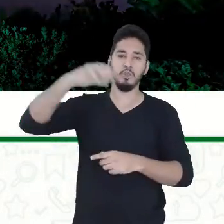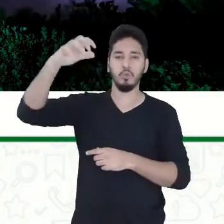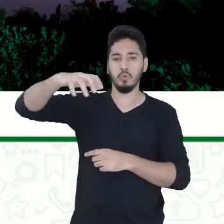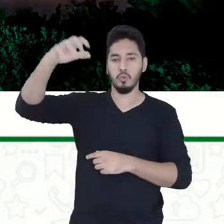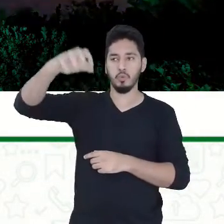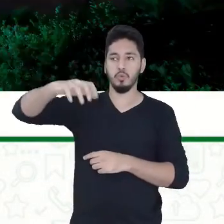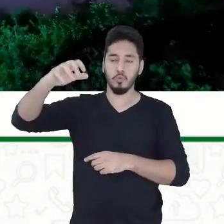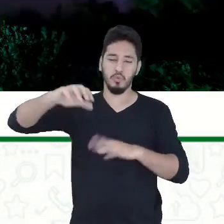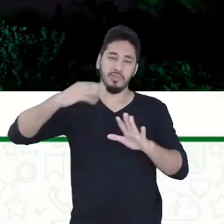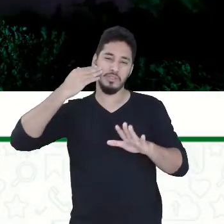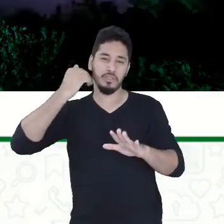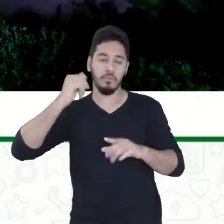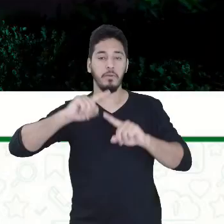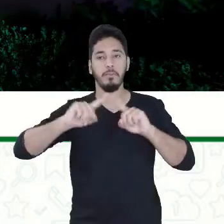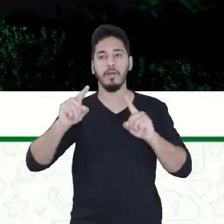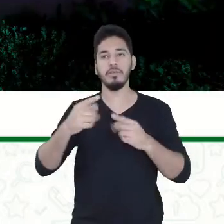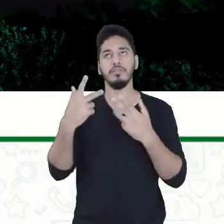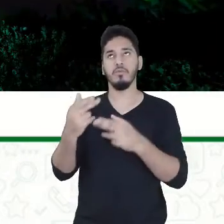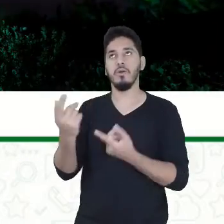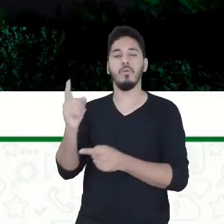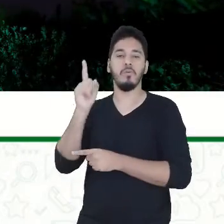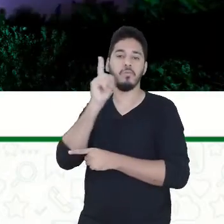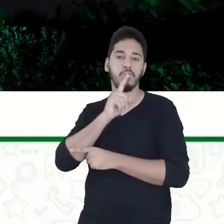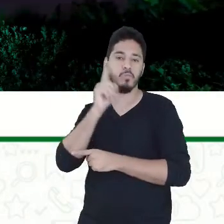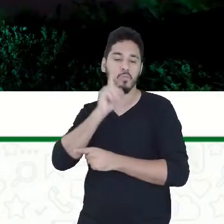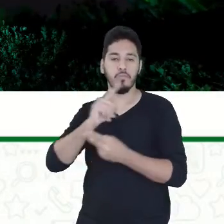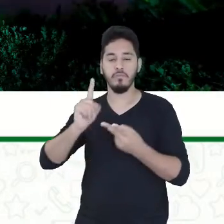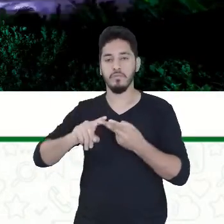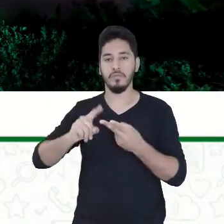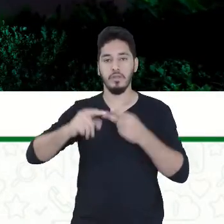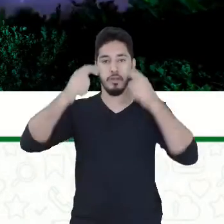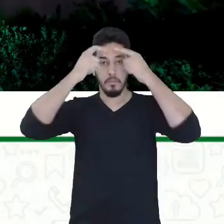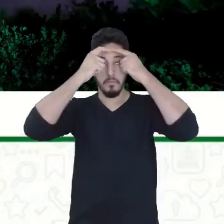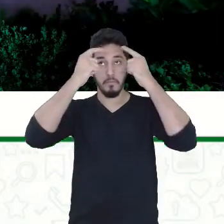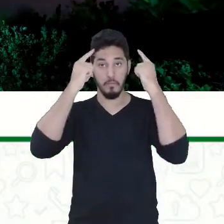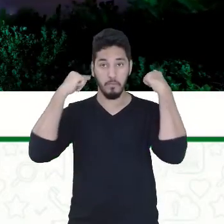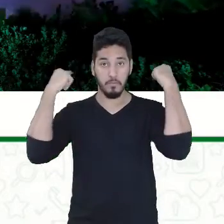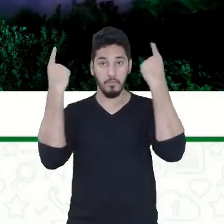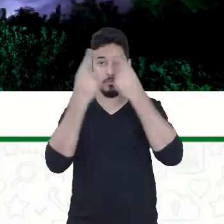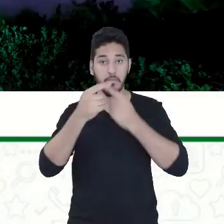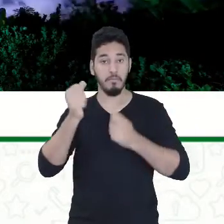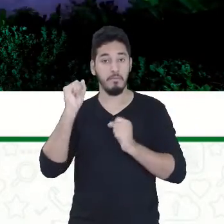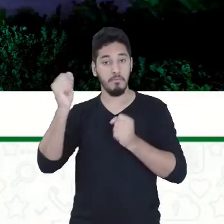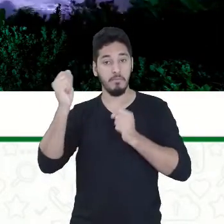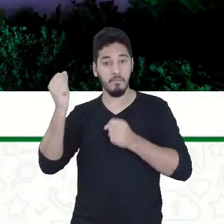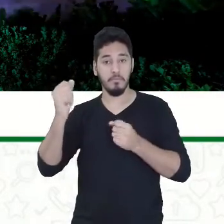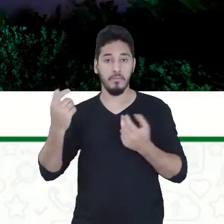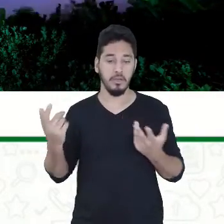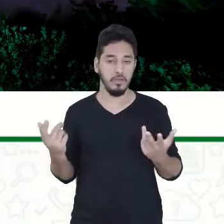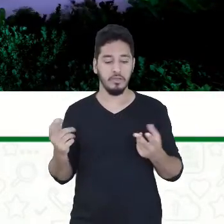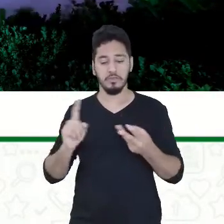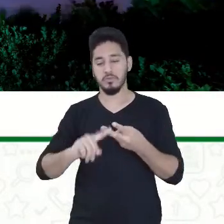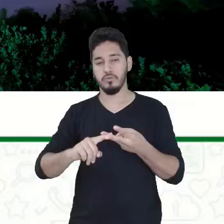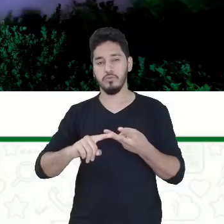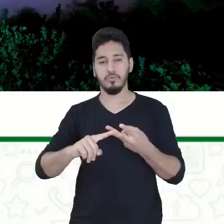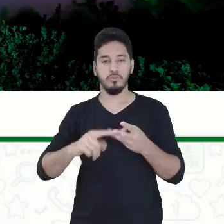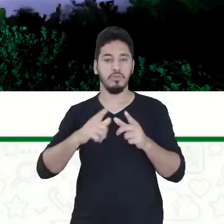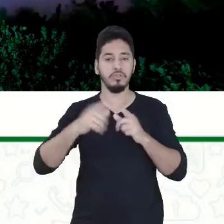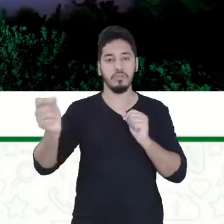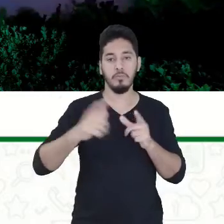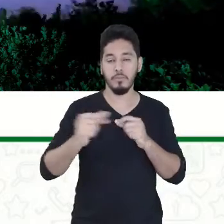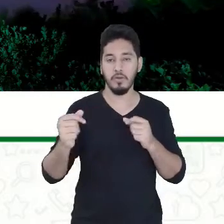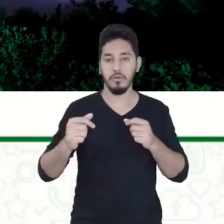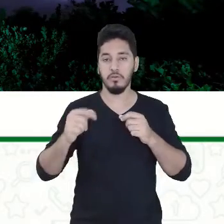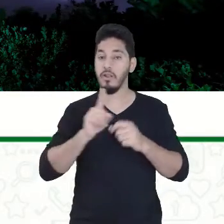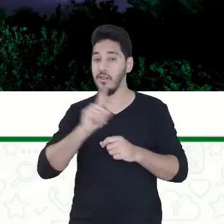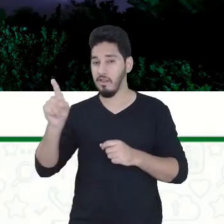gente já sente, mas não como é o caso dos Estados Unidos, do México, ali no Japão, né? Naquela região ali onde